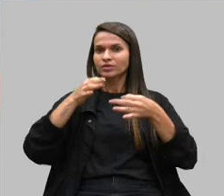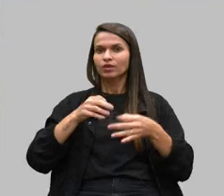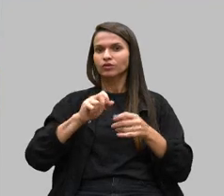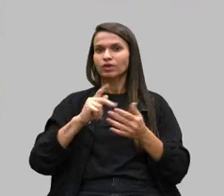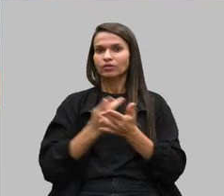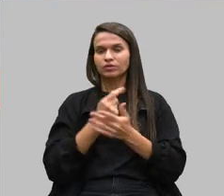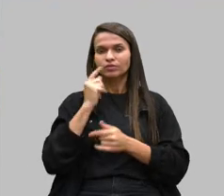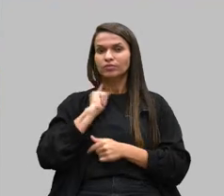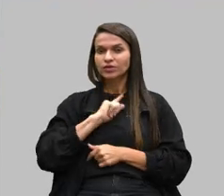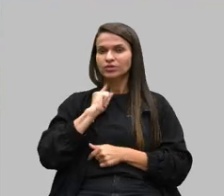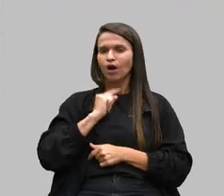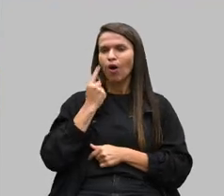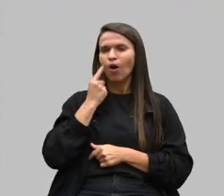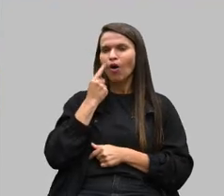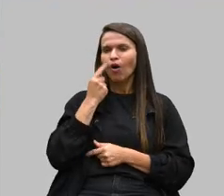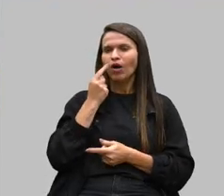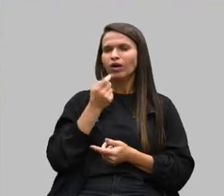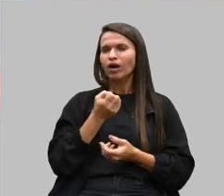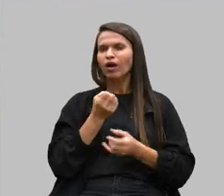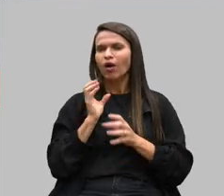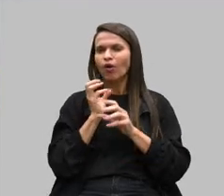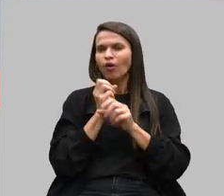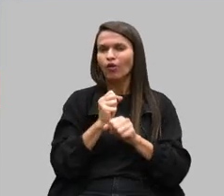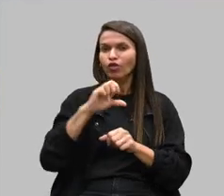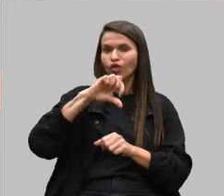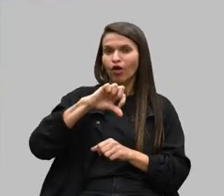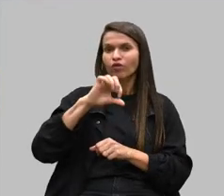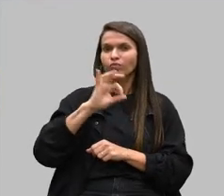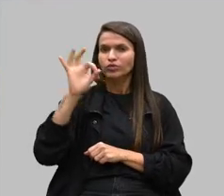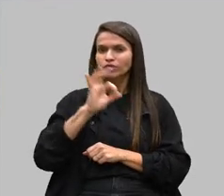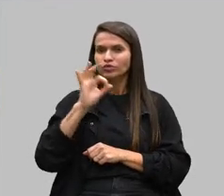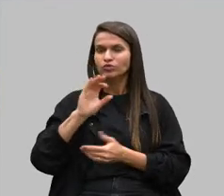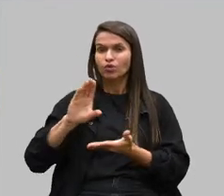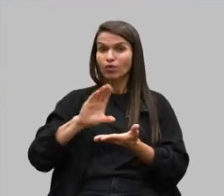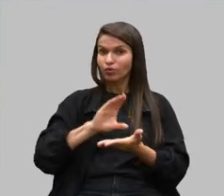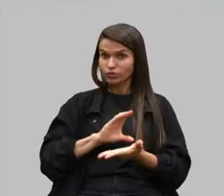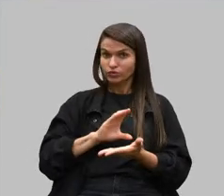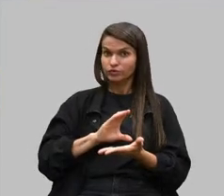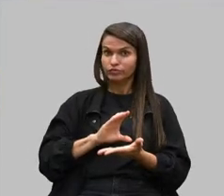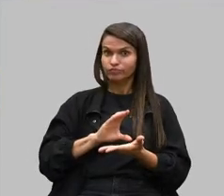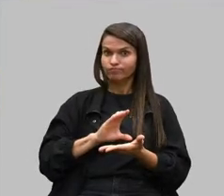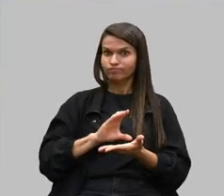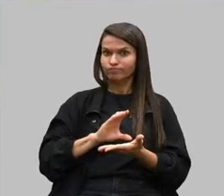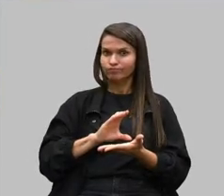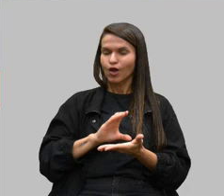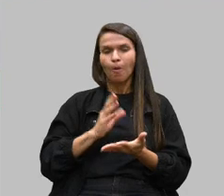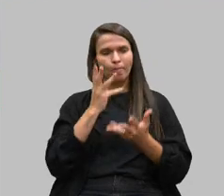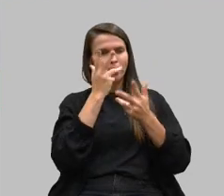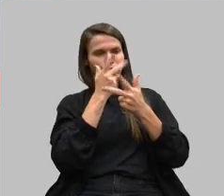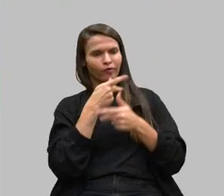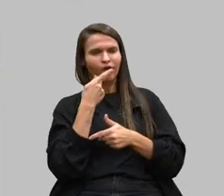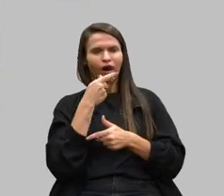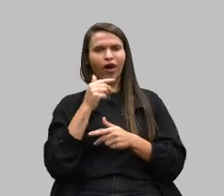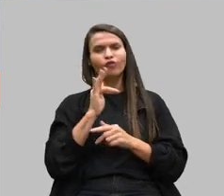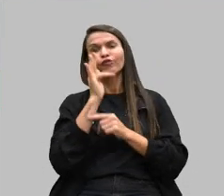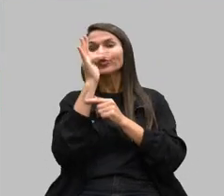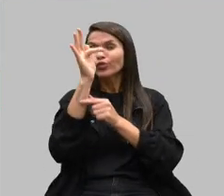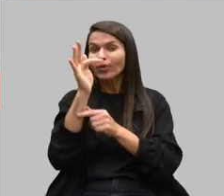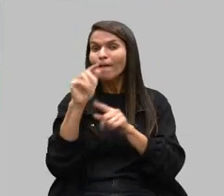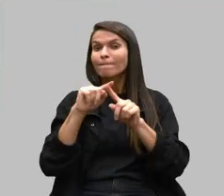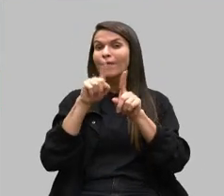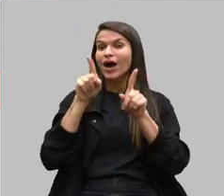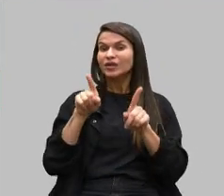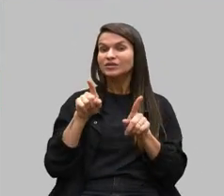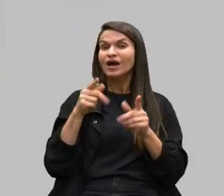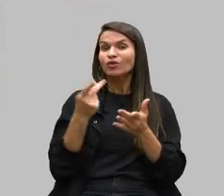Gerais Olha lá quanto que nós ficamos 9% dos recursos é muito bonito falar das próximas do Futuro mas isso